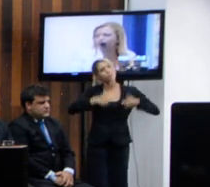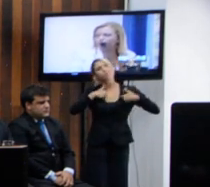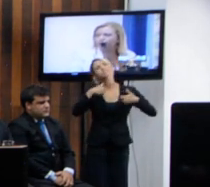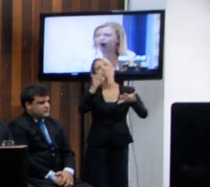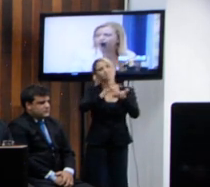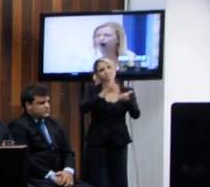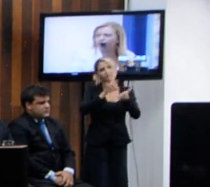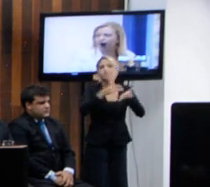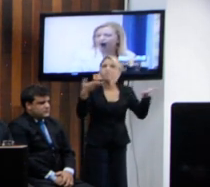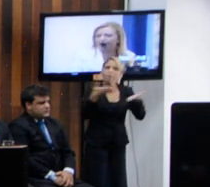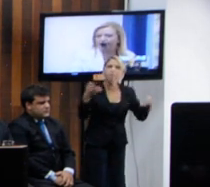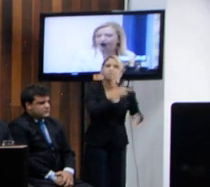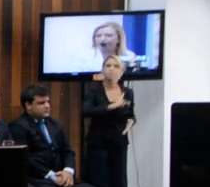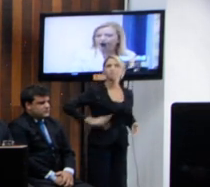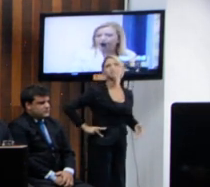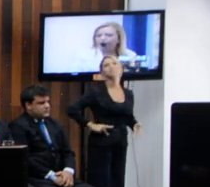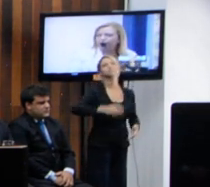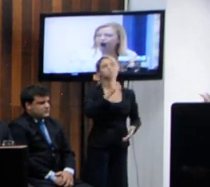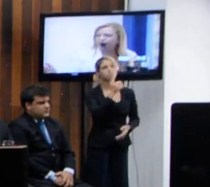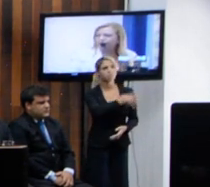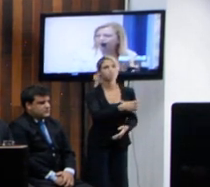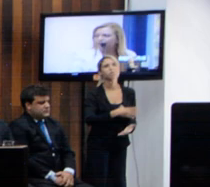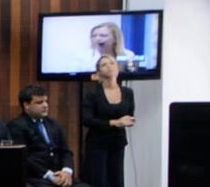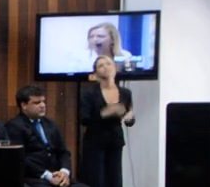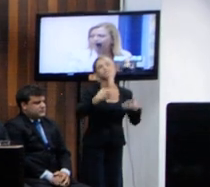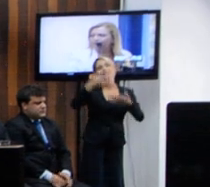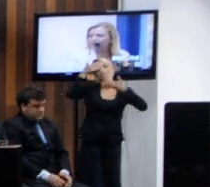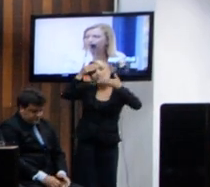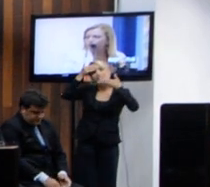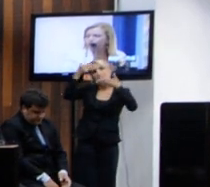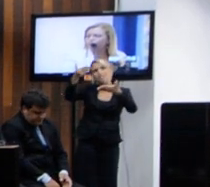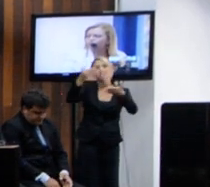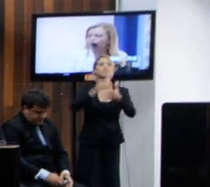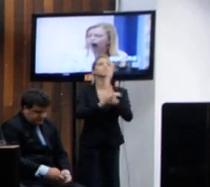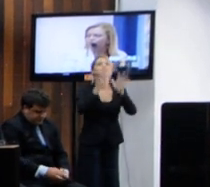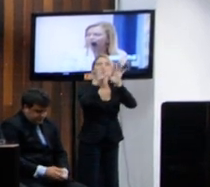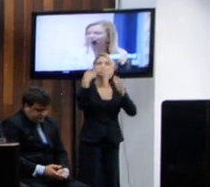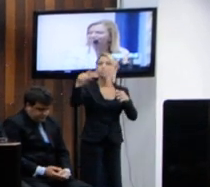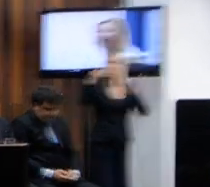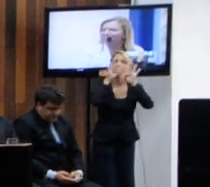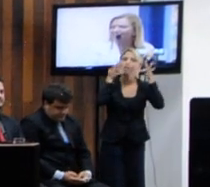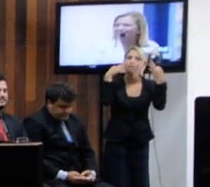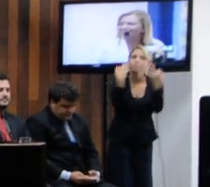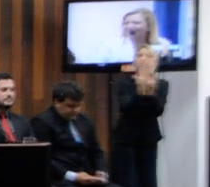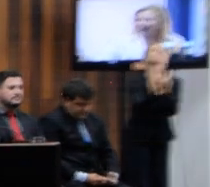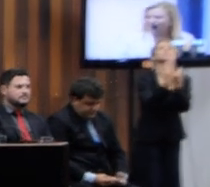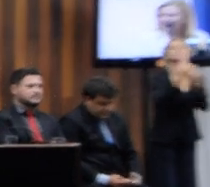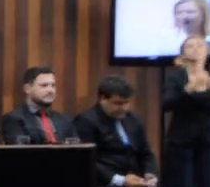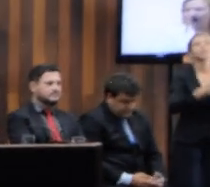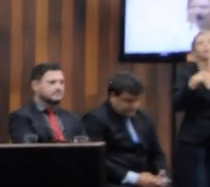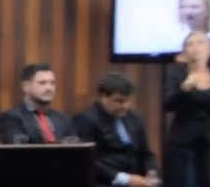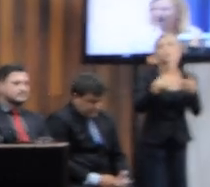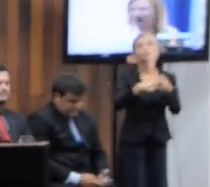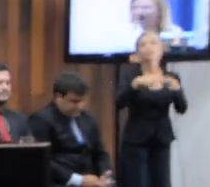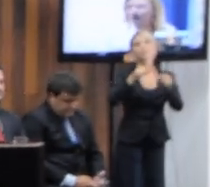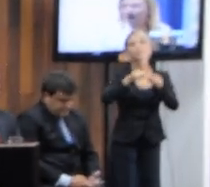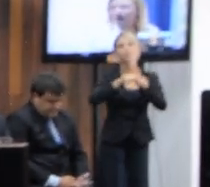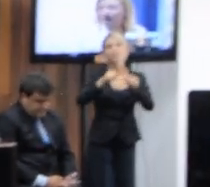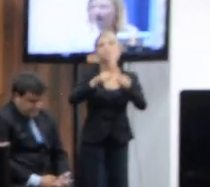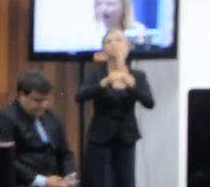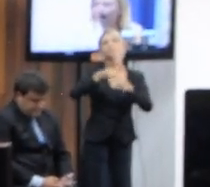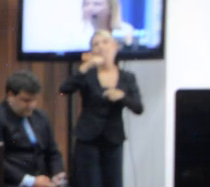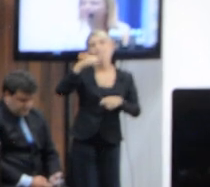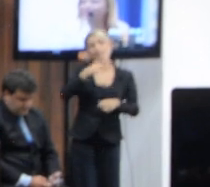de você estar presidente nessa casa. Ele é o professor da casa. Quero agradecer pela vida da sua esposa, porque fazer essa homenagem à